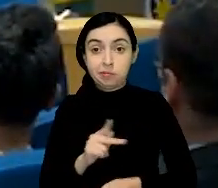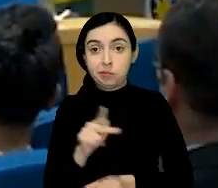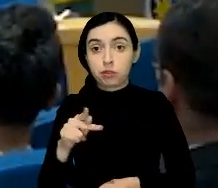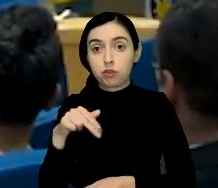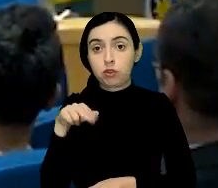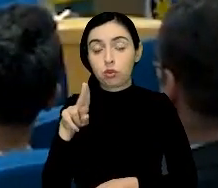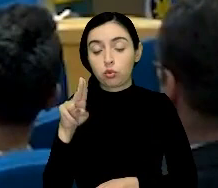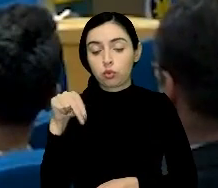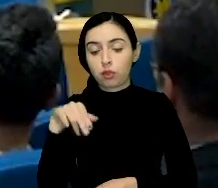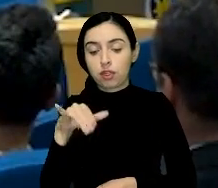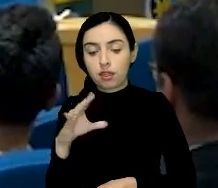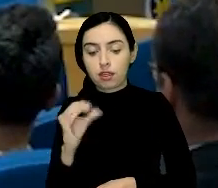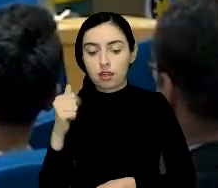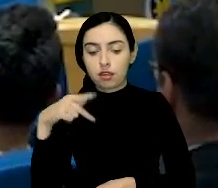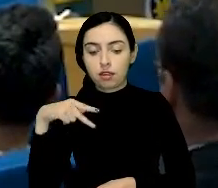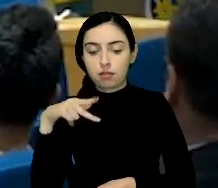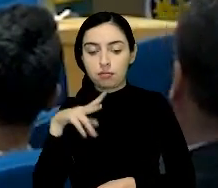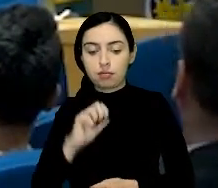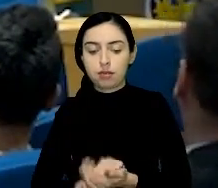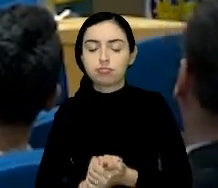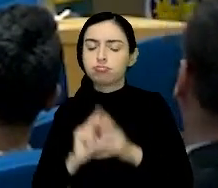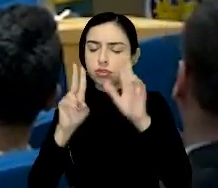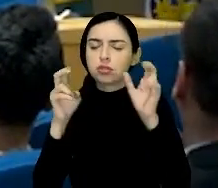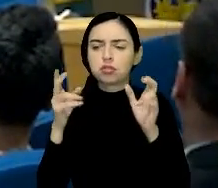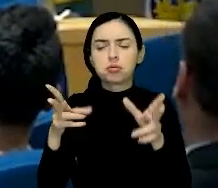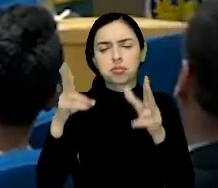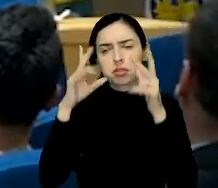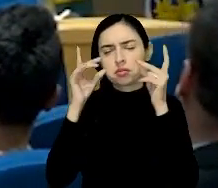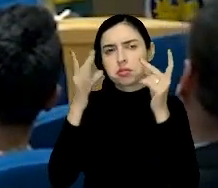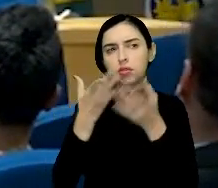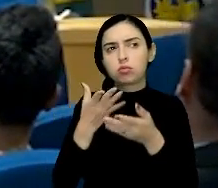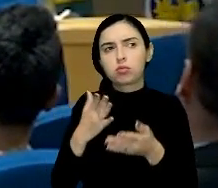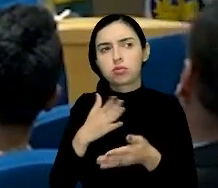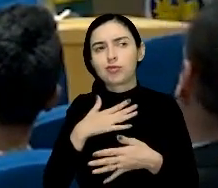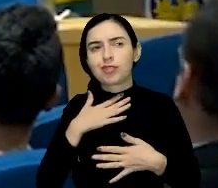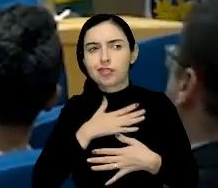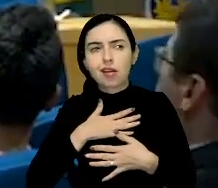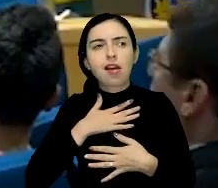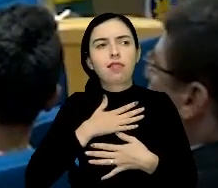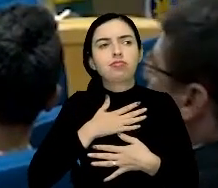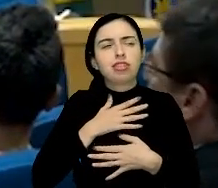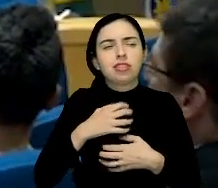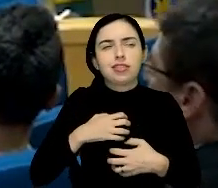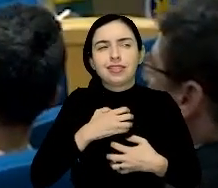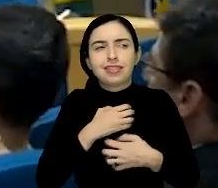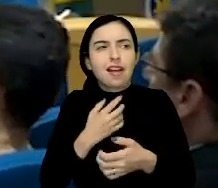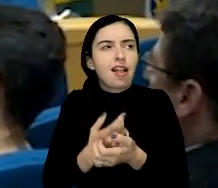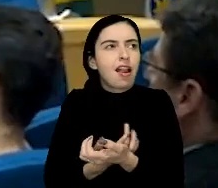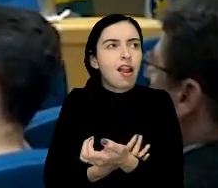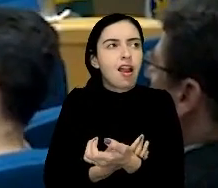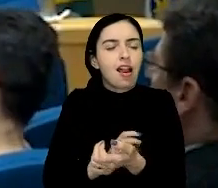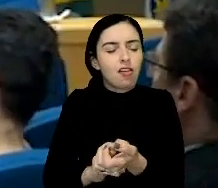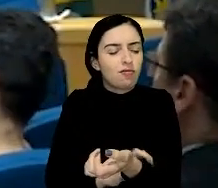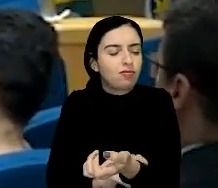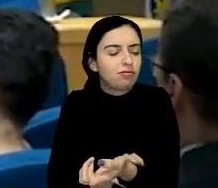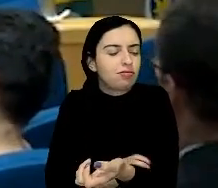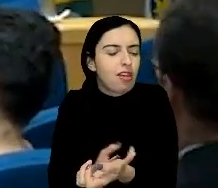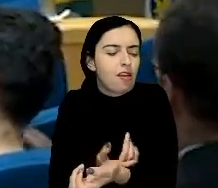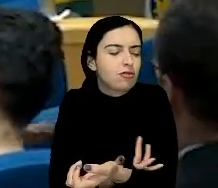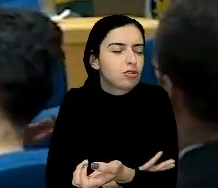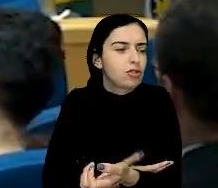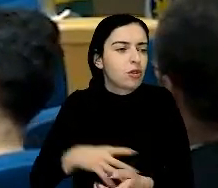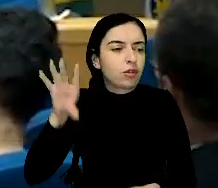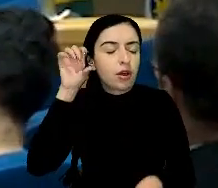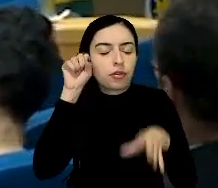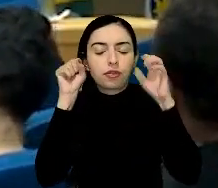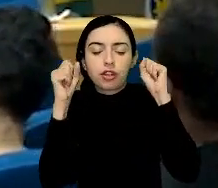está hoje particularmente com um tema muito interessante. Eu estou muito ansioso por ouvi-lo, o tema da palestra